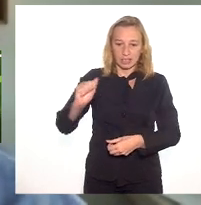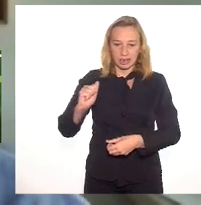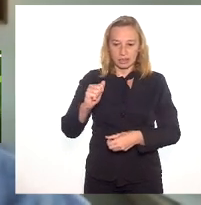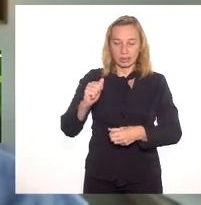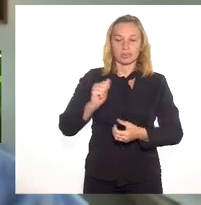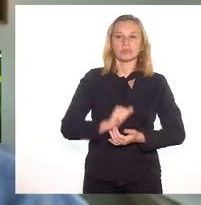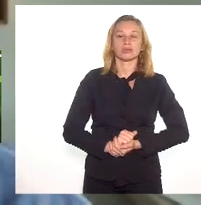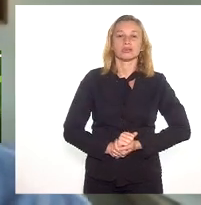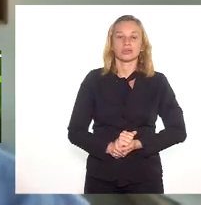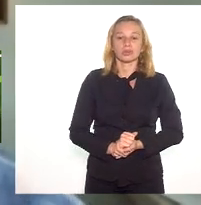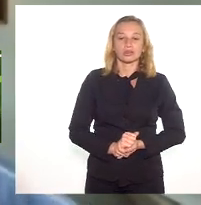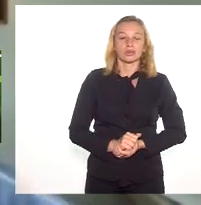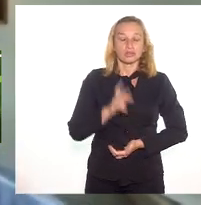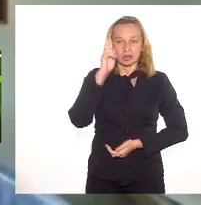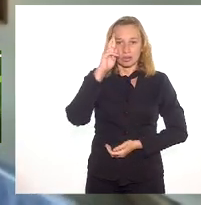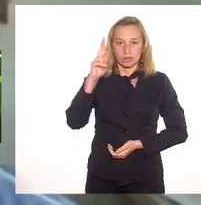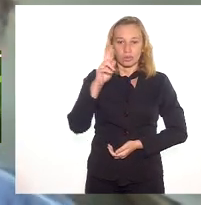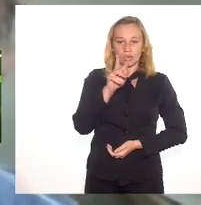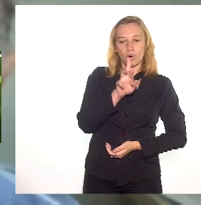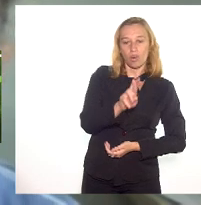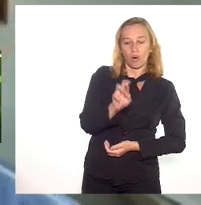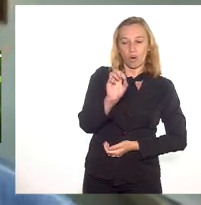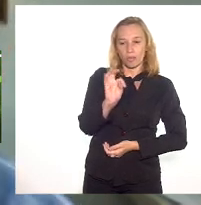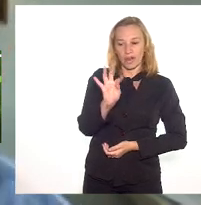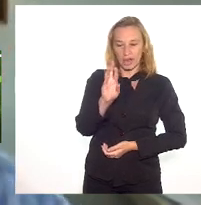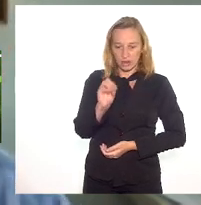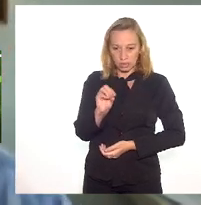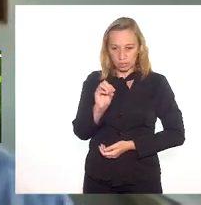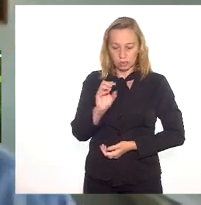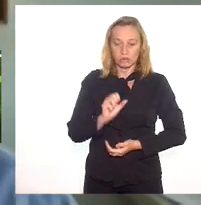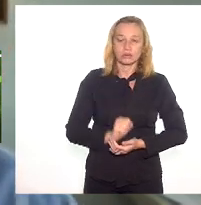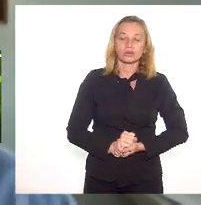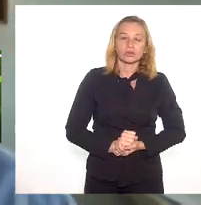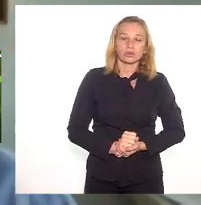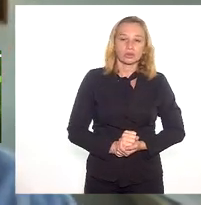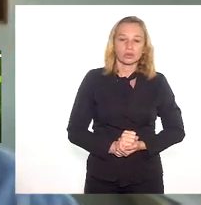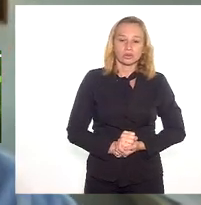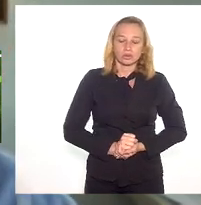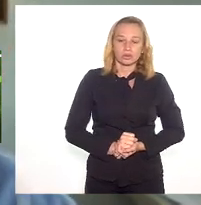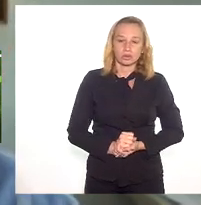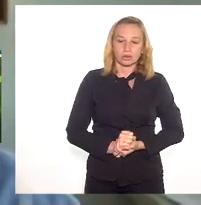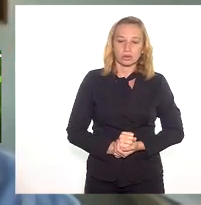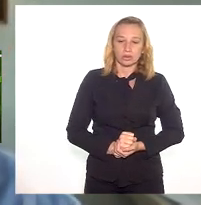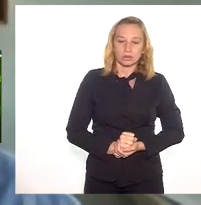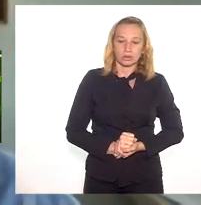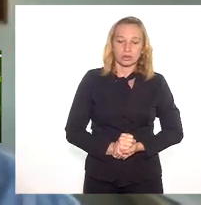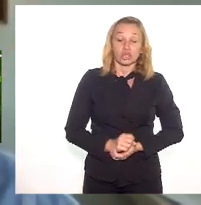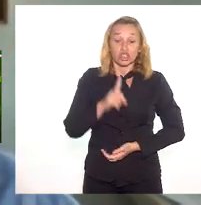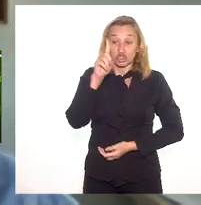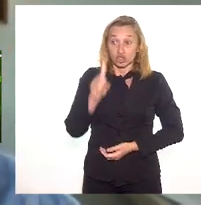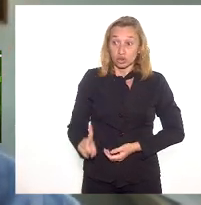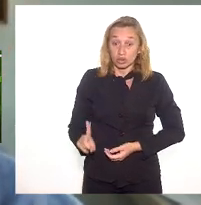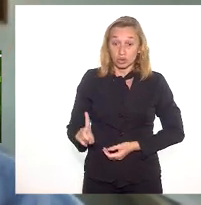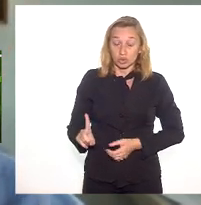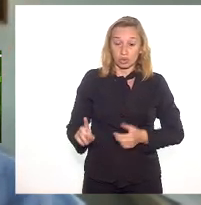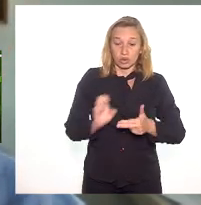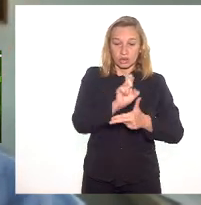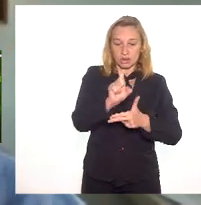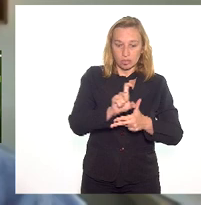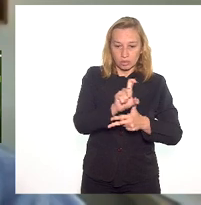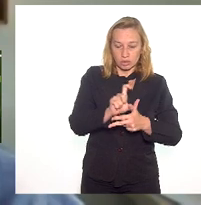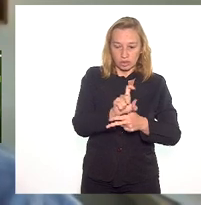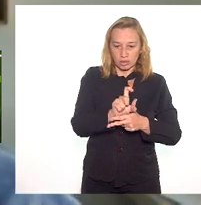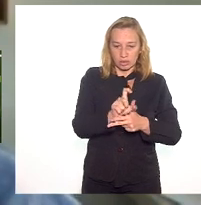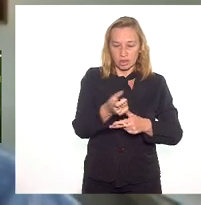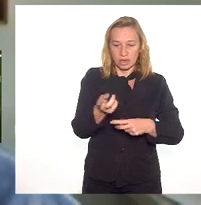Petrobras, senhor Roberto Furlan Ardengue, diretor executivo de